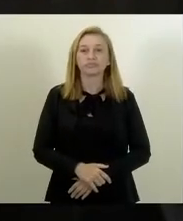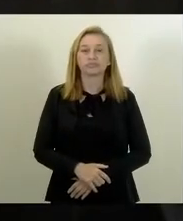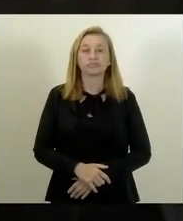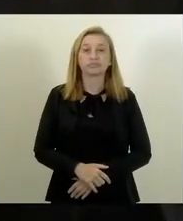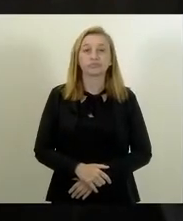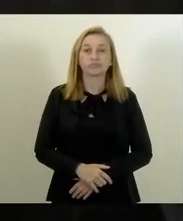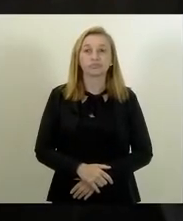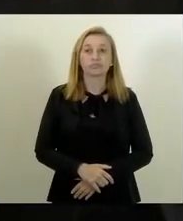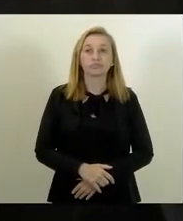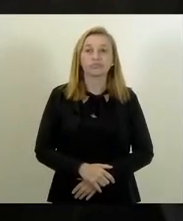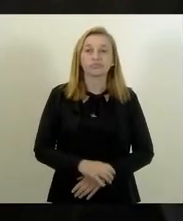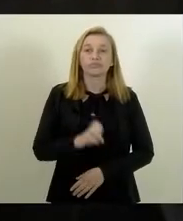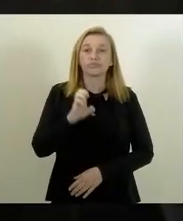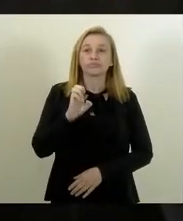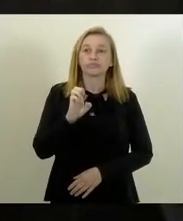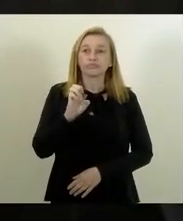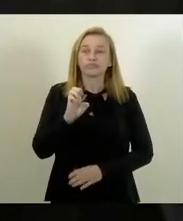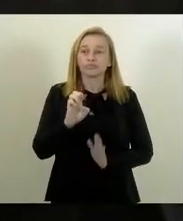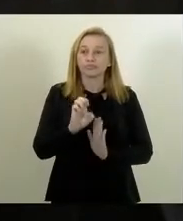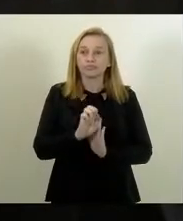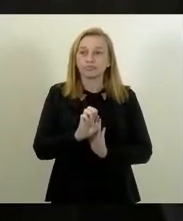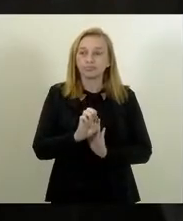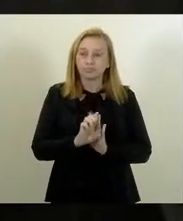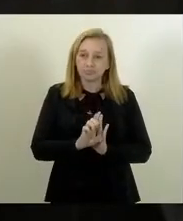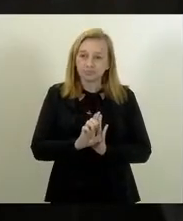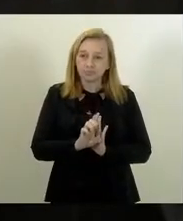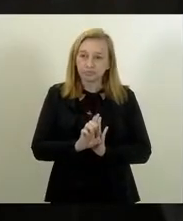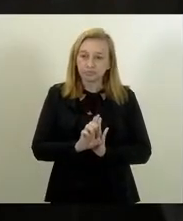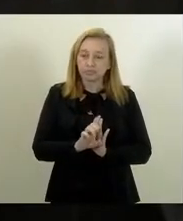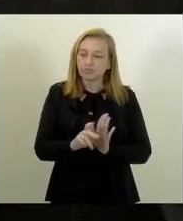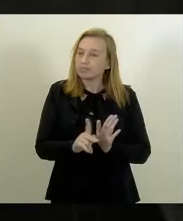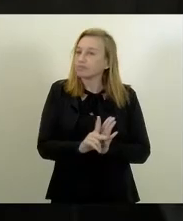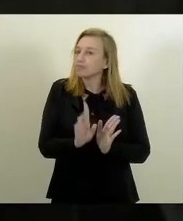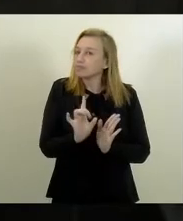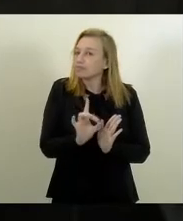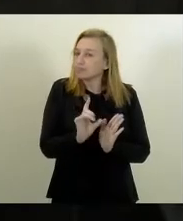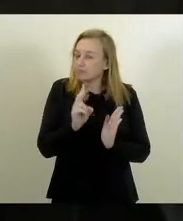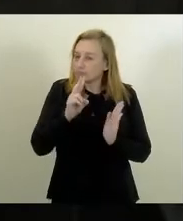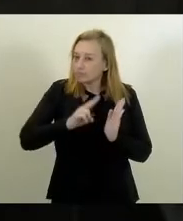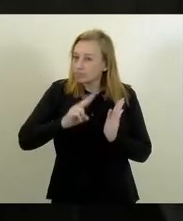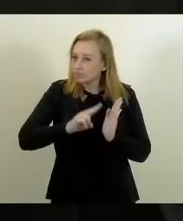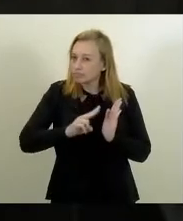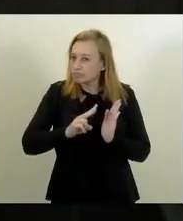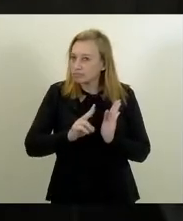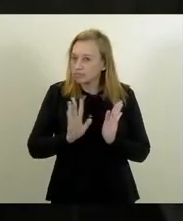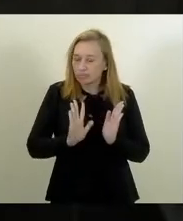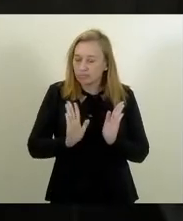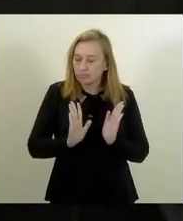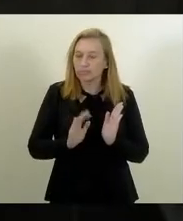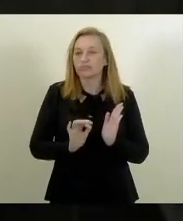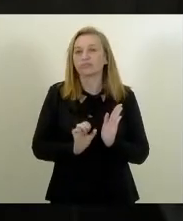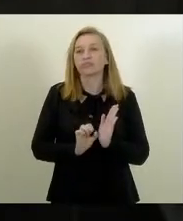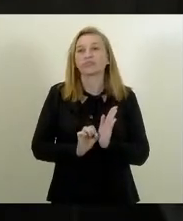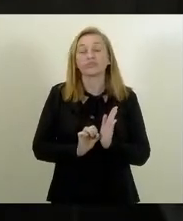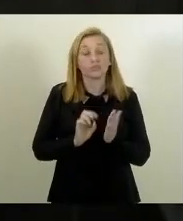a ementa do projeto, só a ementa. Não vou nem entrar nas discussões de